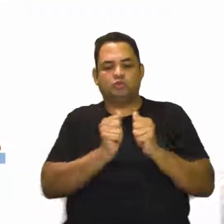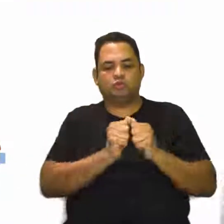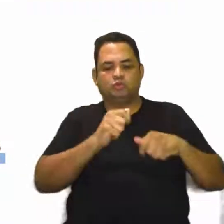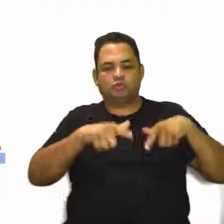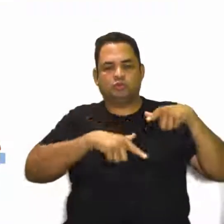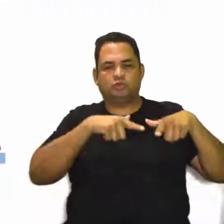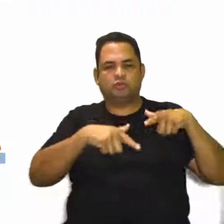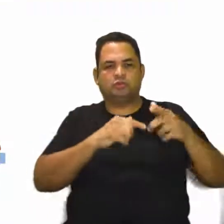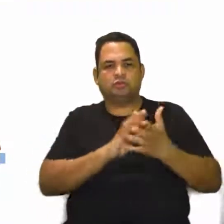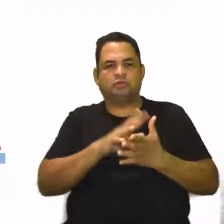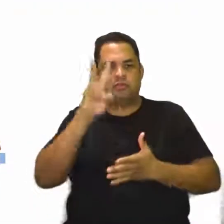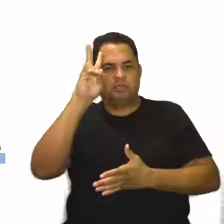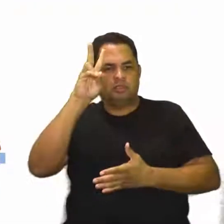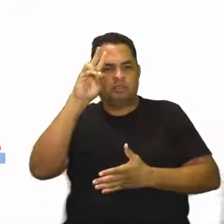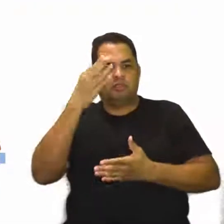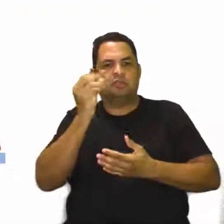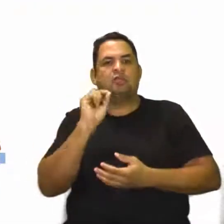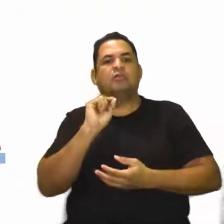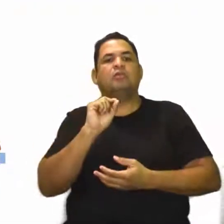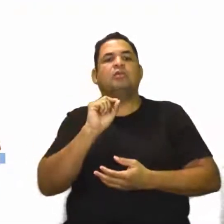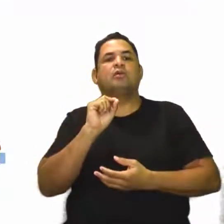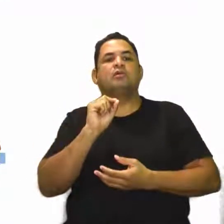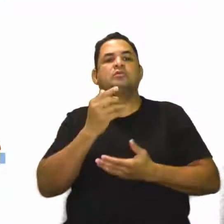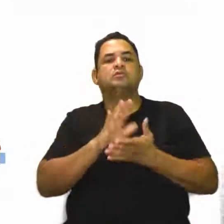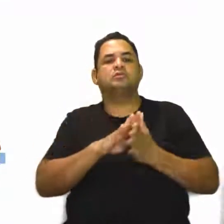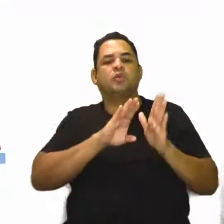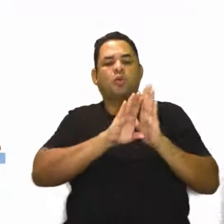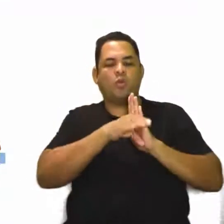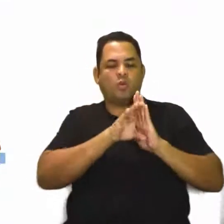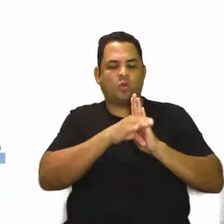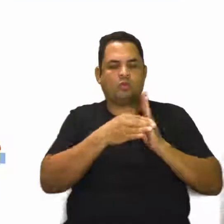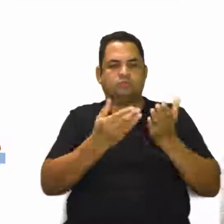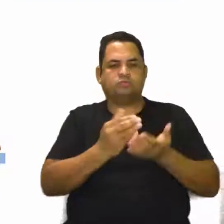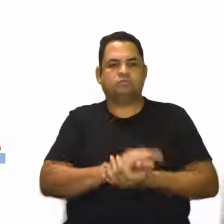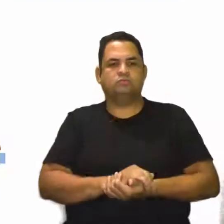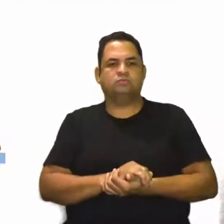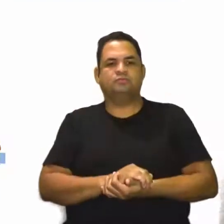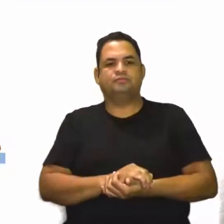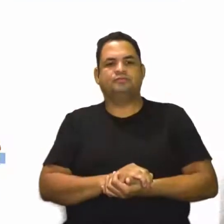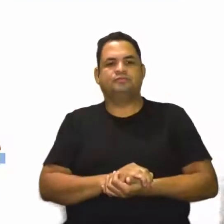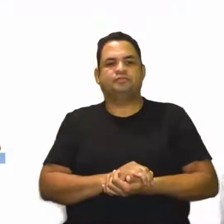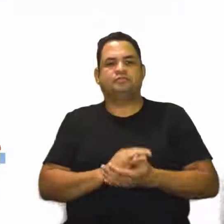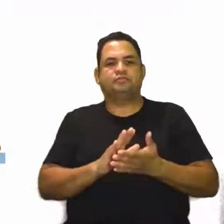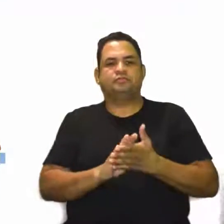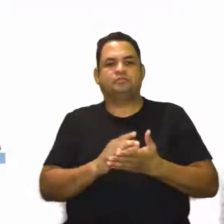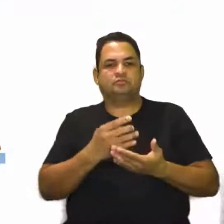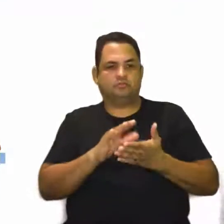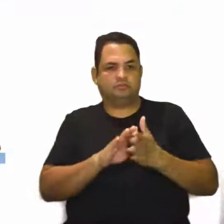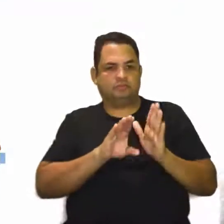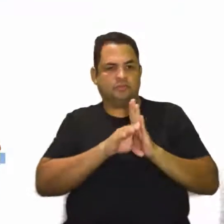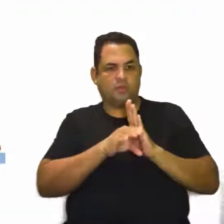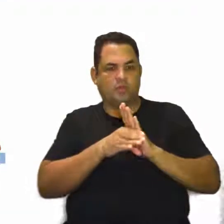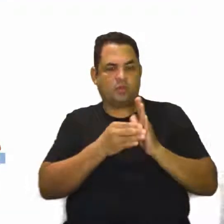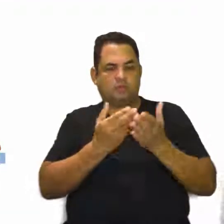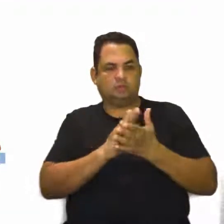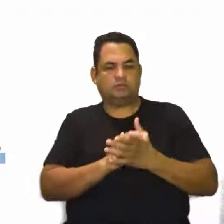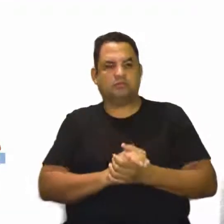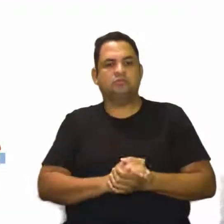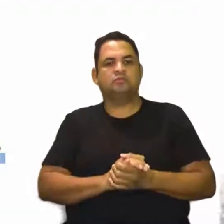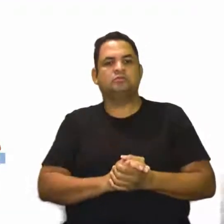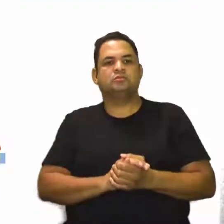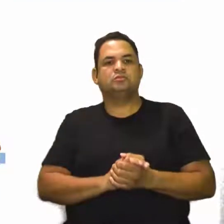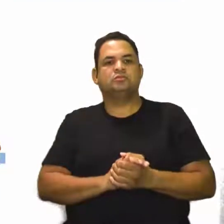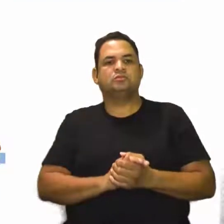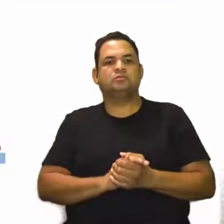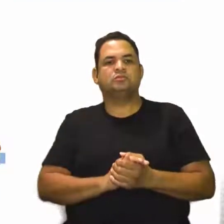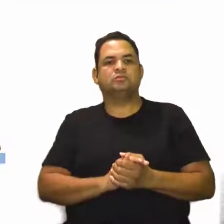Então, para a gente relembrar, vamos lembrar primeiro o conceito, né? Então, de olho no conceito sem piscar. Opa,